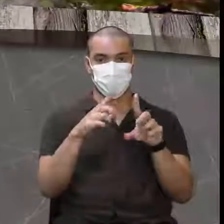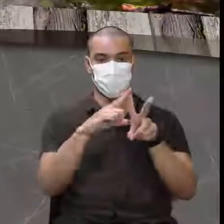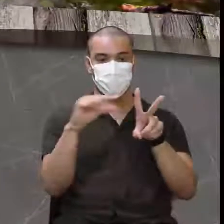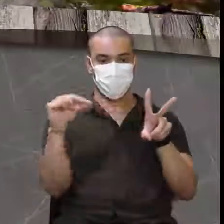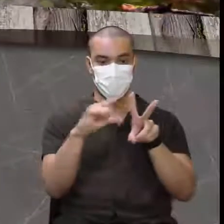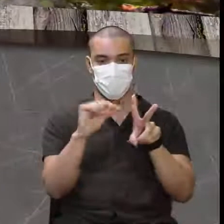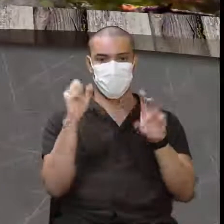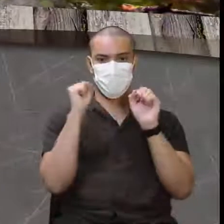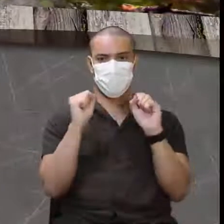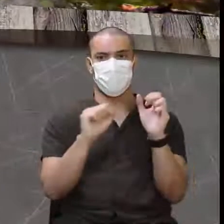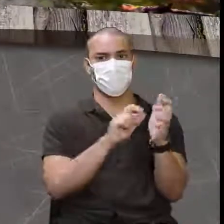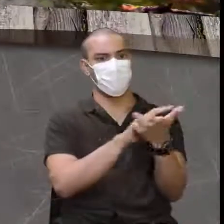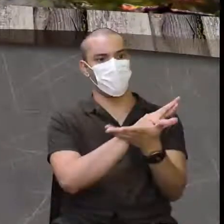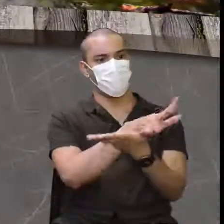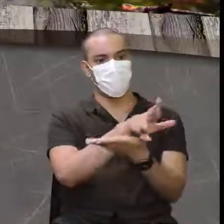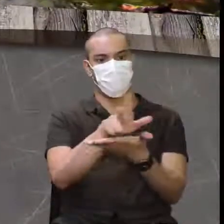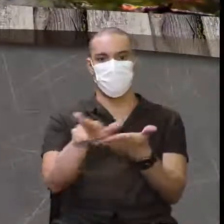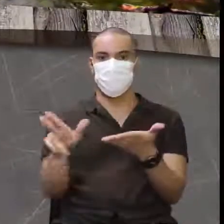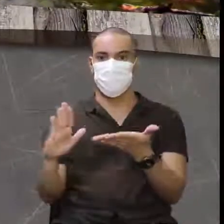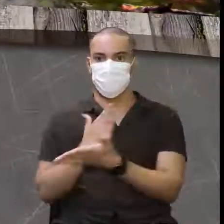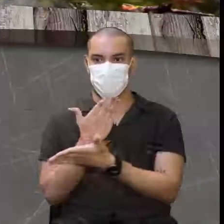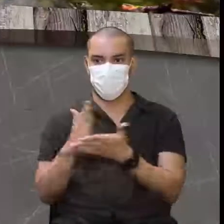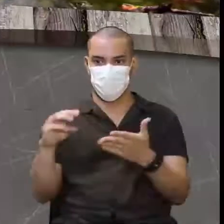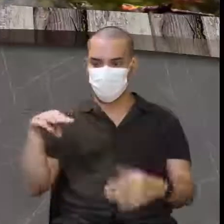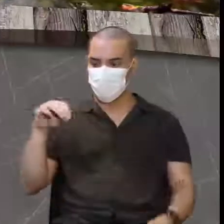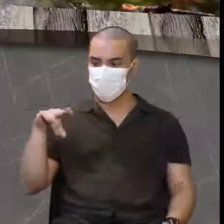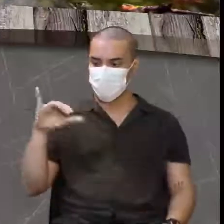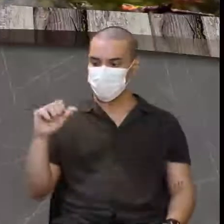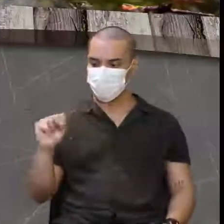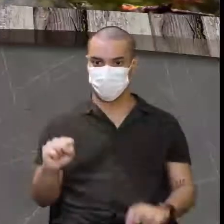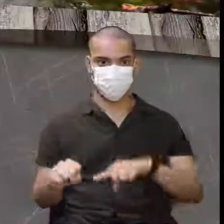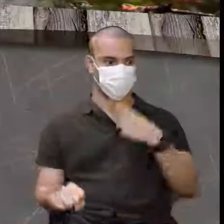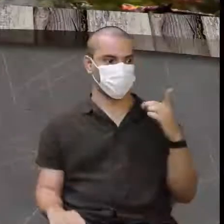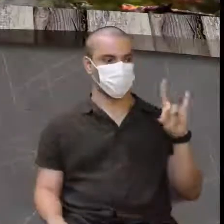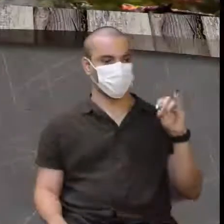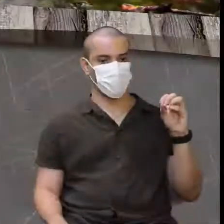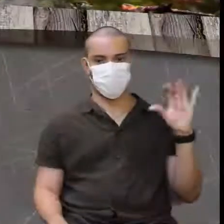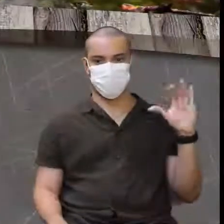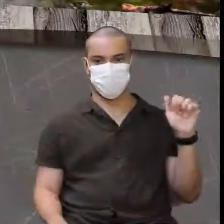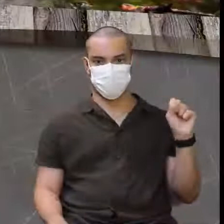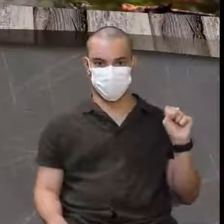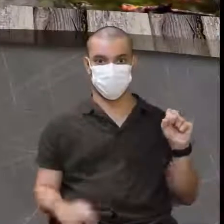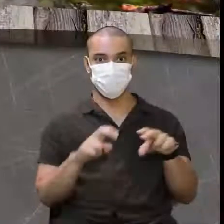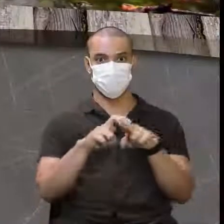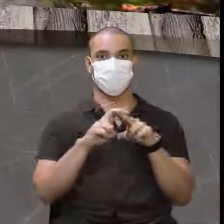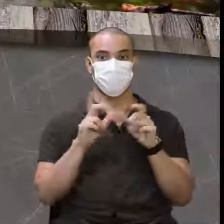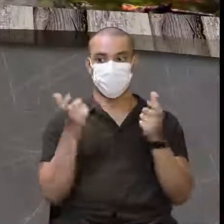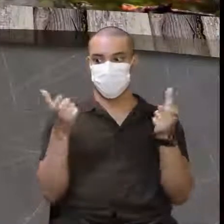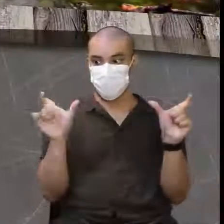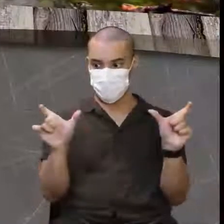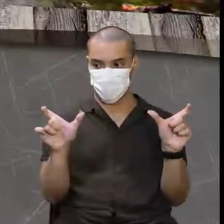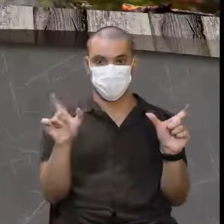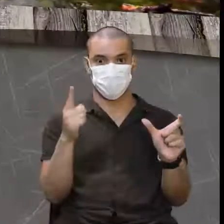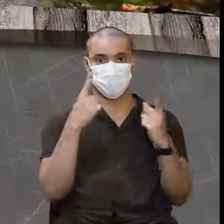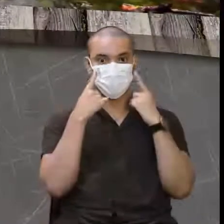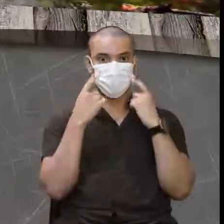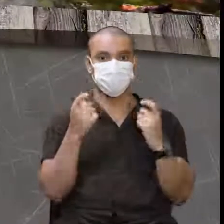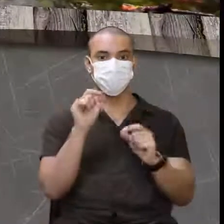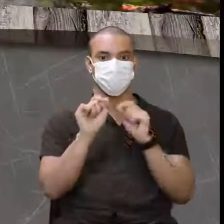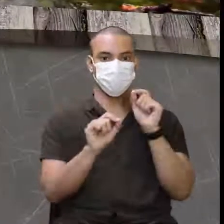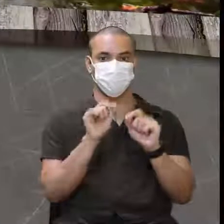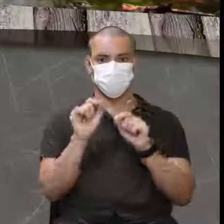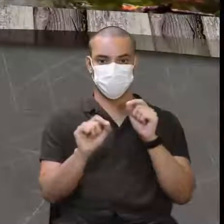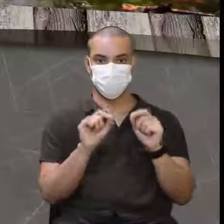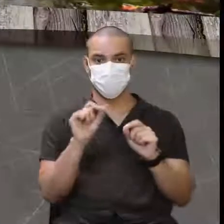você pode ter uma variedade. Algumas vão ser monóicas e outras vão ser dioicas. Para ele, interessante que fosse